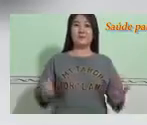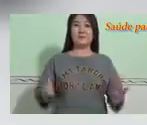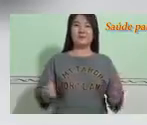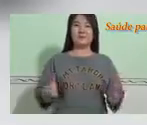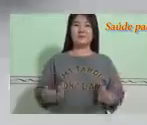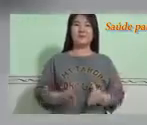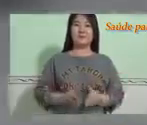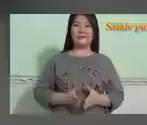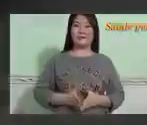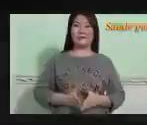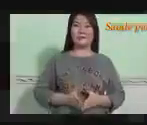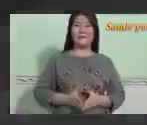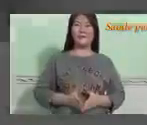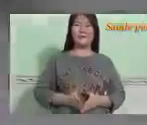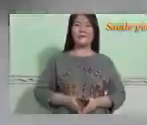ATUODEXAMSODOAC cedilha